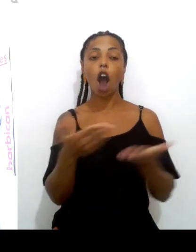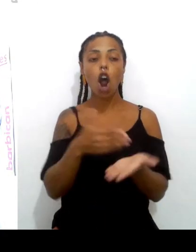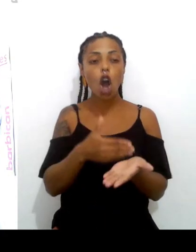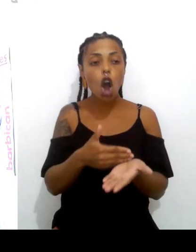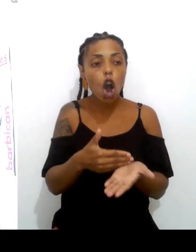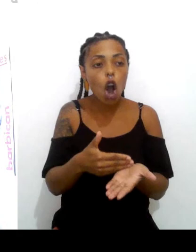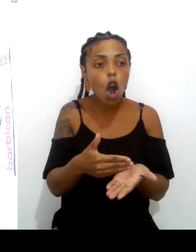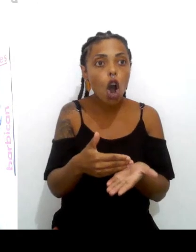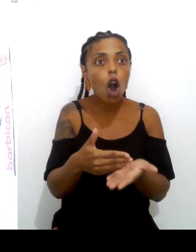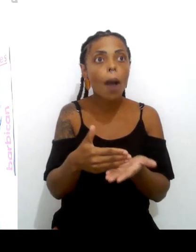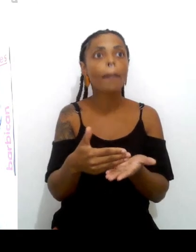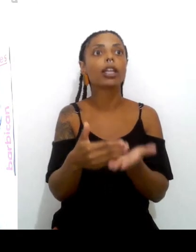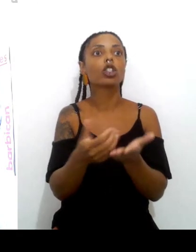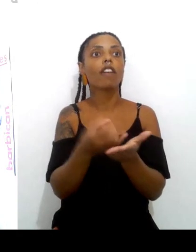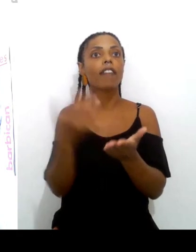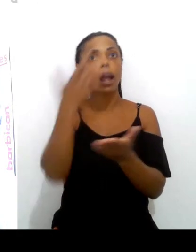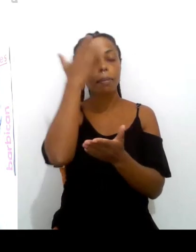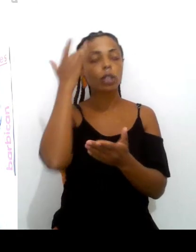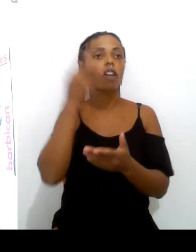diversas pessoas